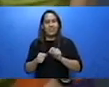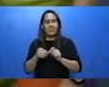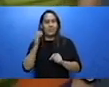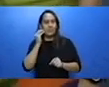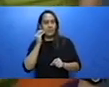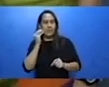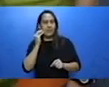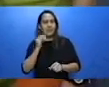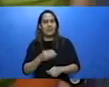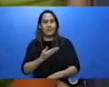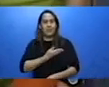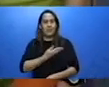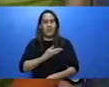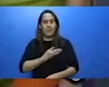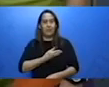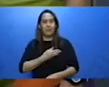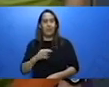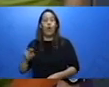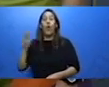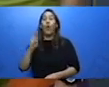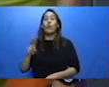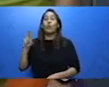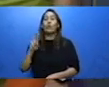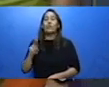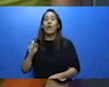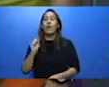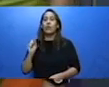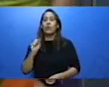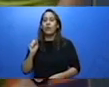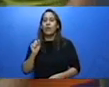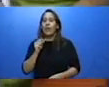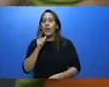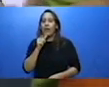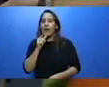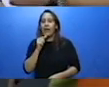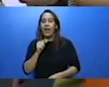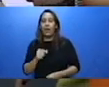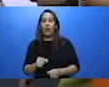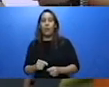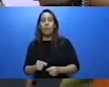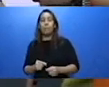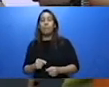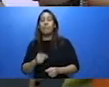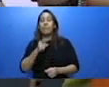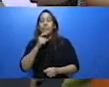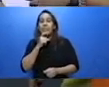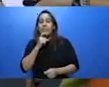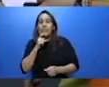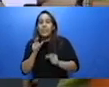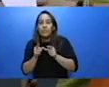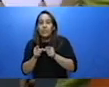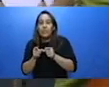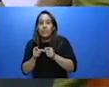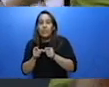certo? O que vocês usaram? Água, gelo, barbante.